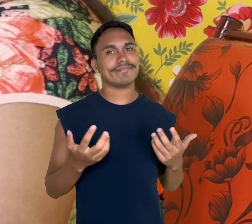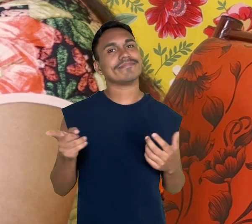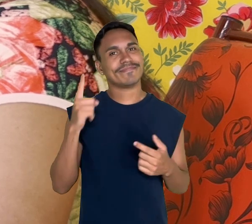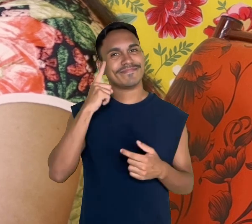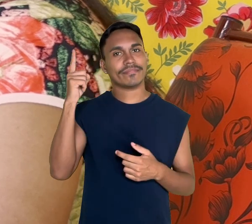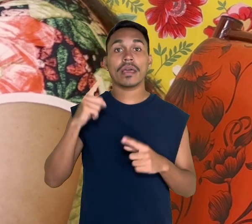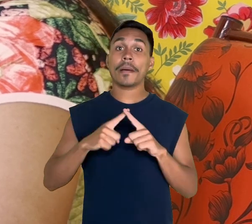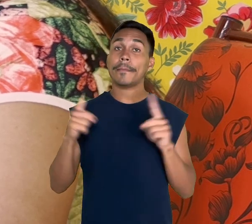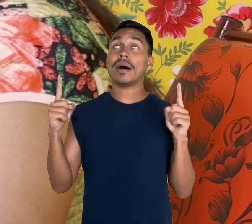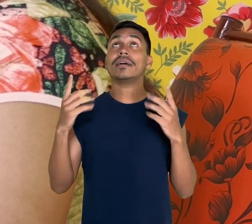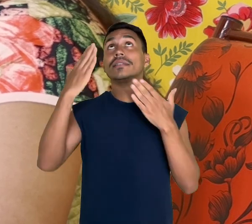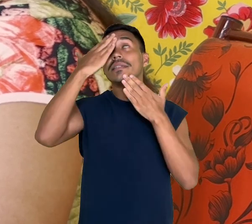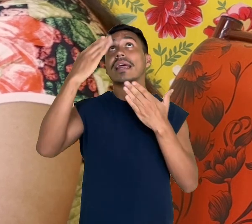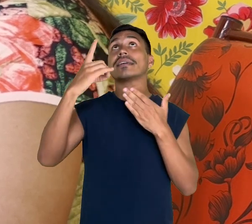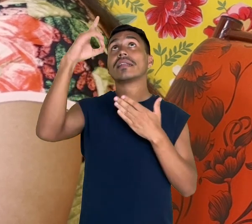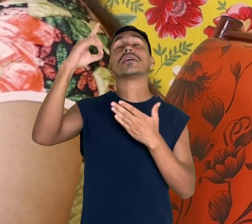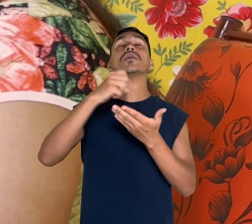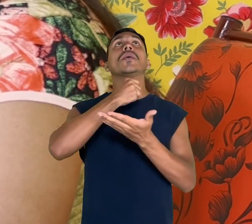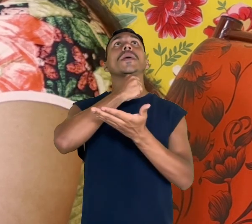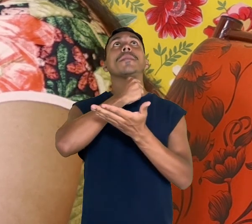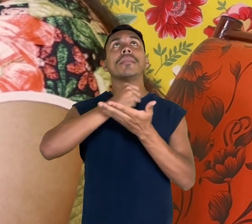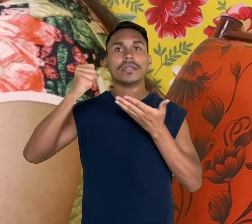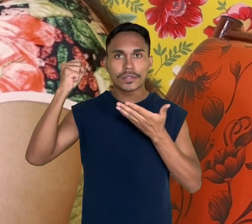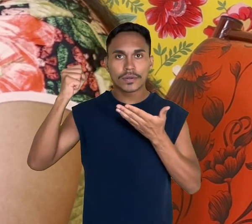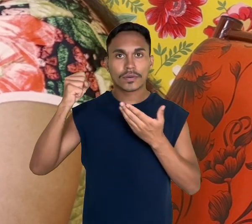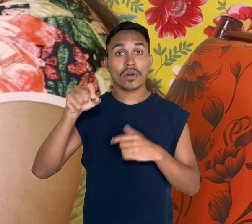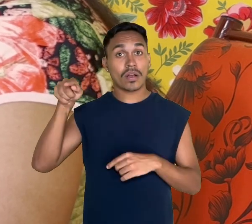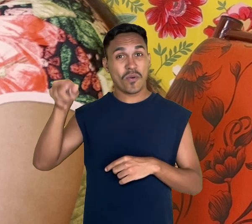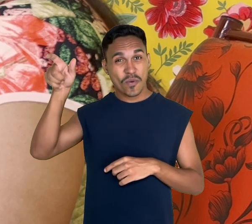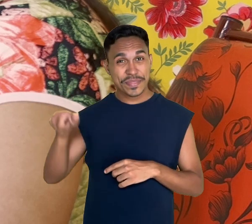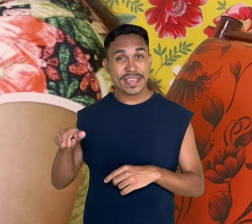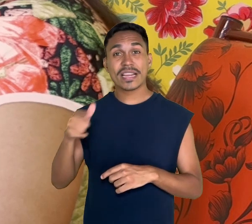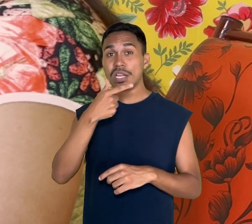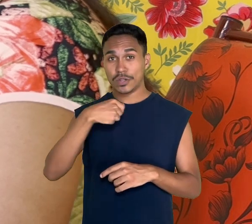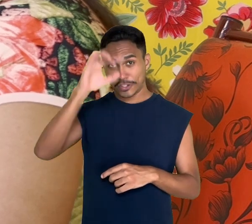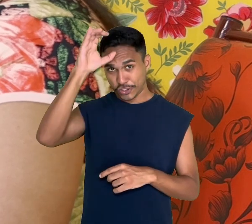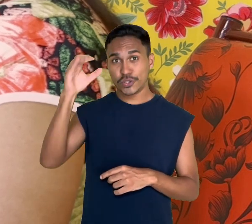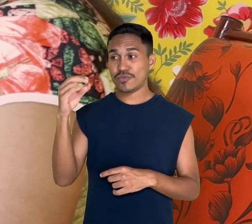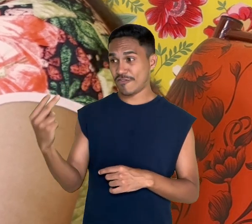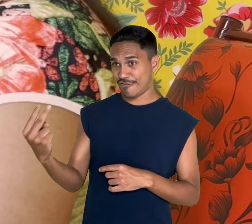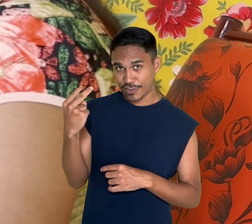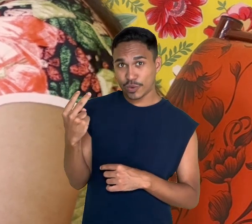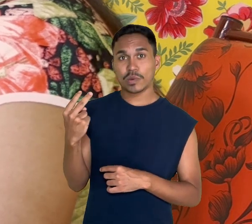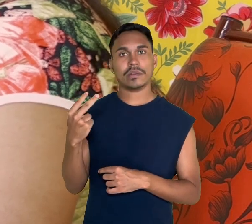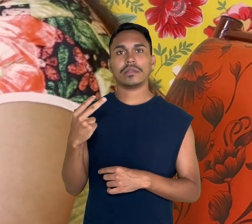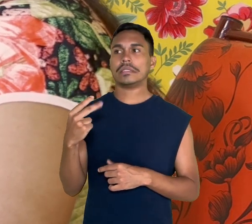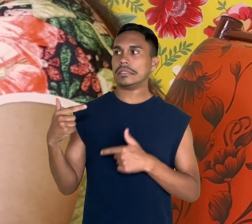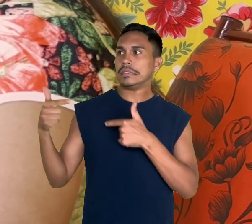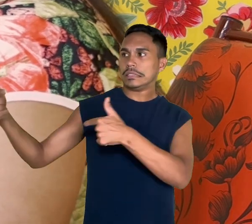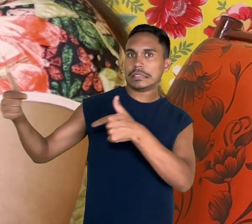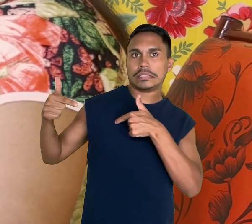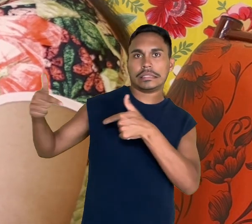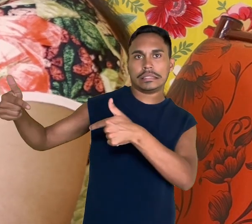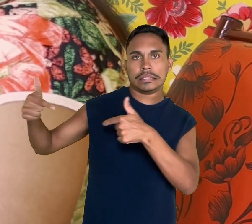era isso. Mas graças a Deus que passou. Quando ele viu que não podia mais